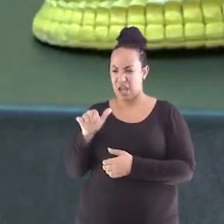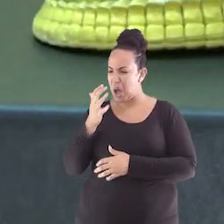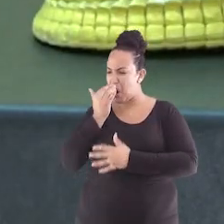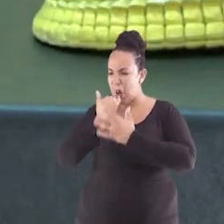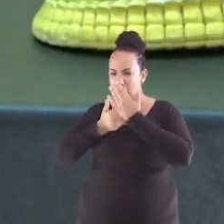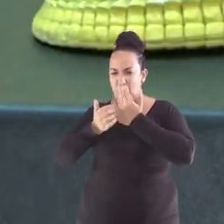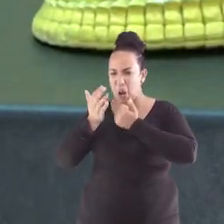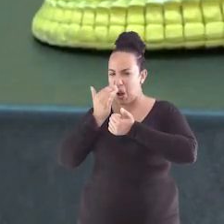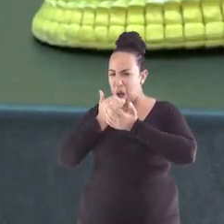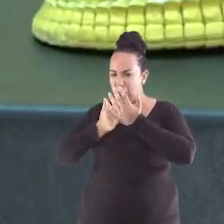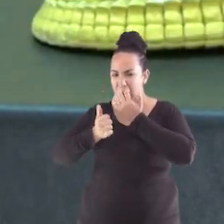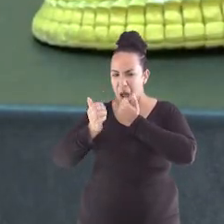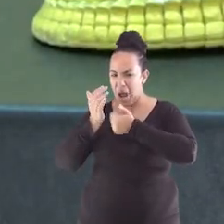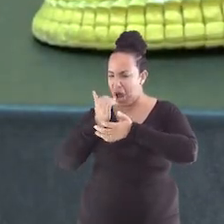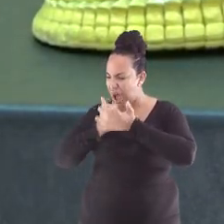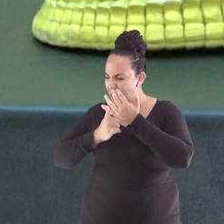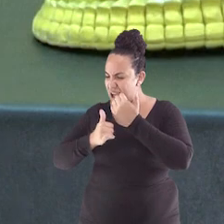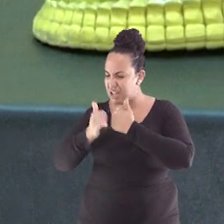Gulosa!